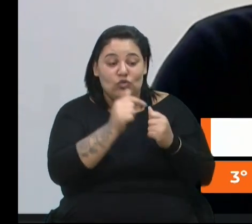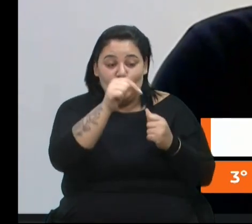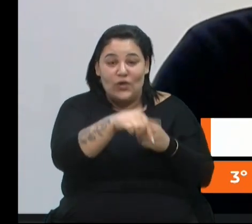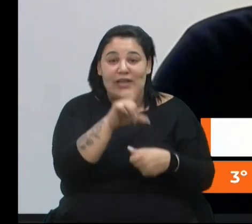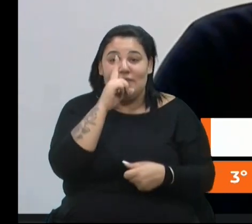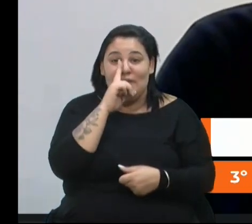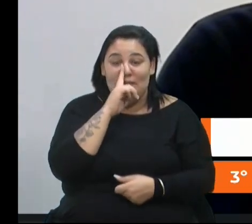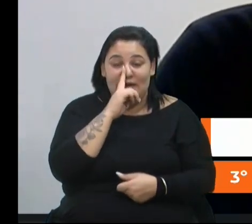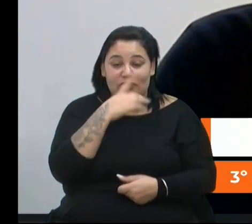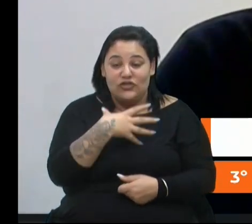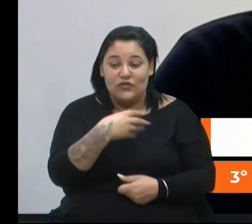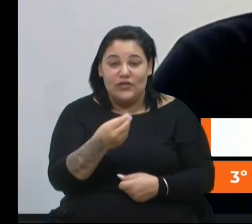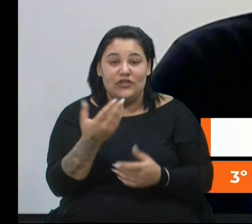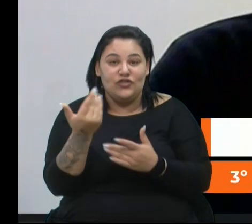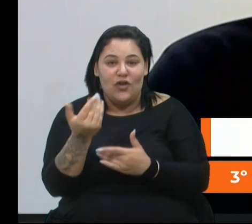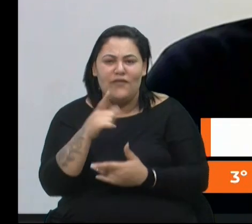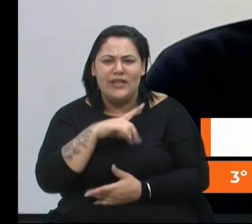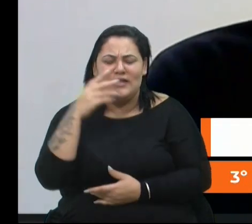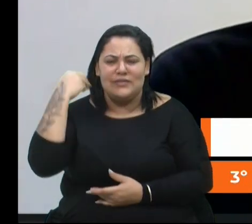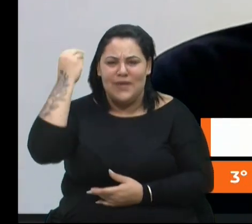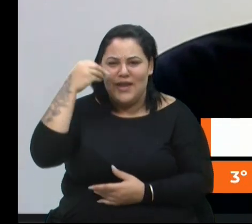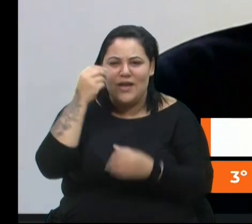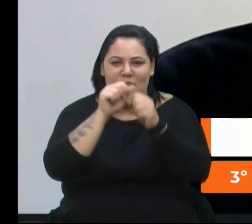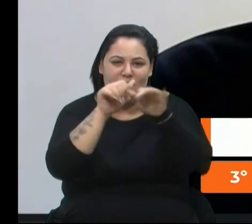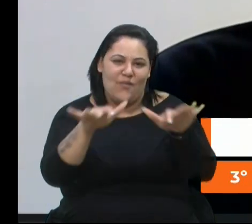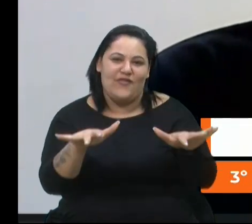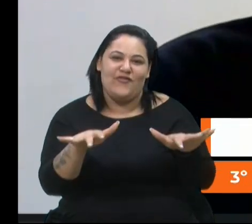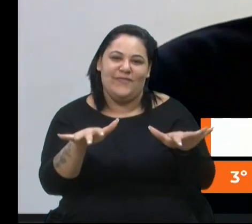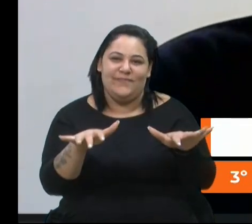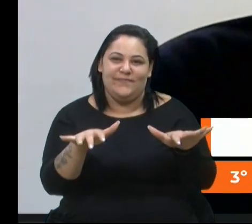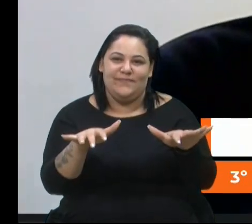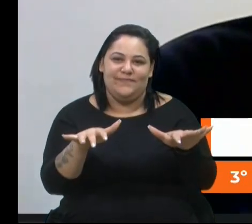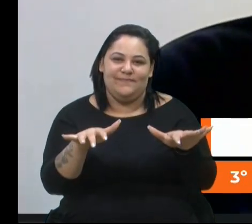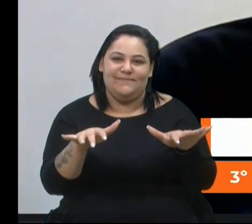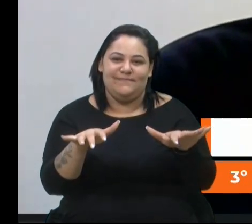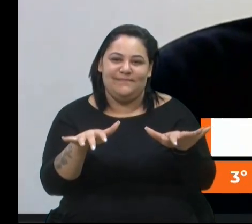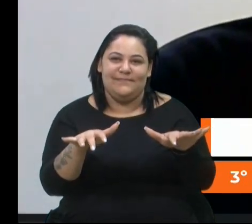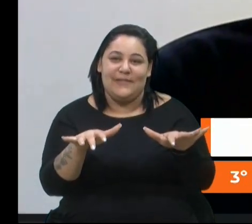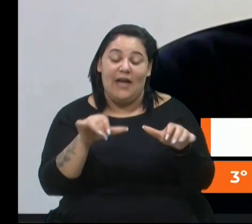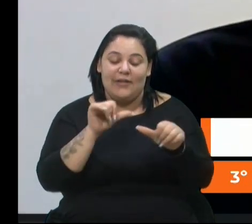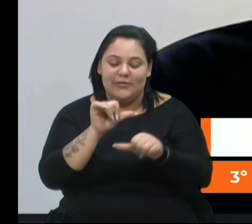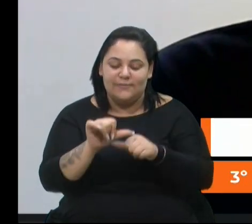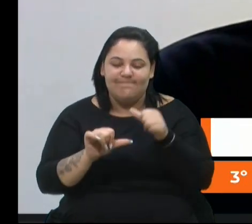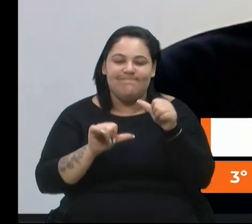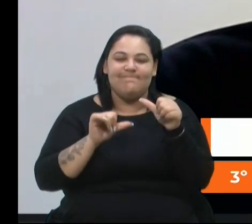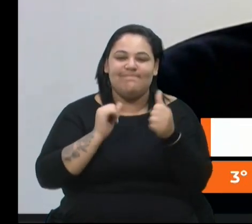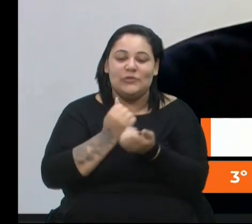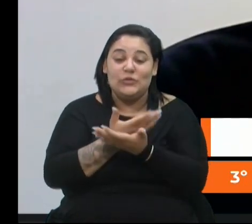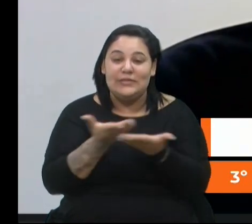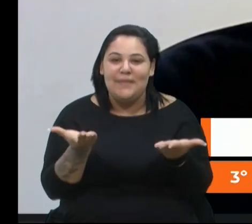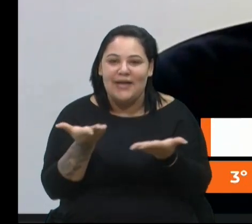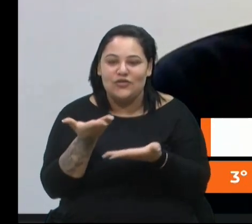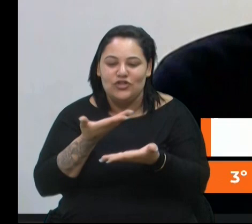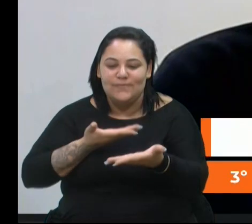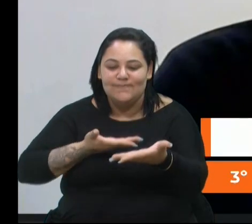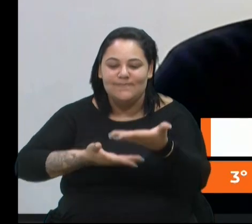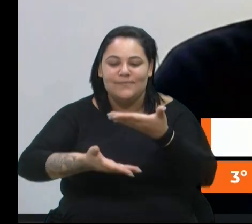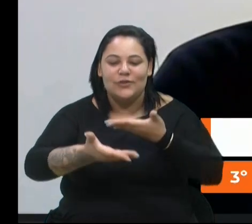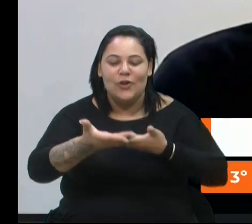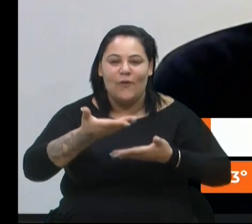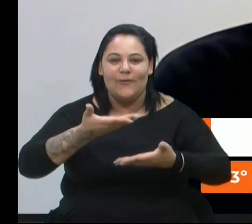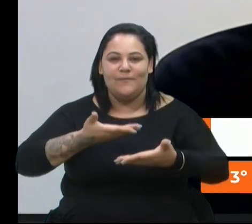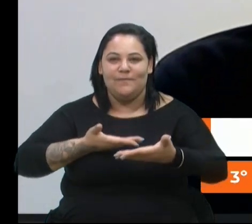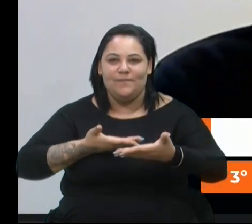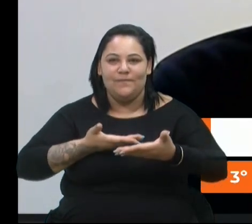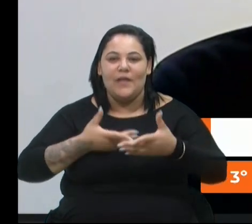mais novos, tenho muita experiência para compartilhar. E aí se torna um espaço de troca. E isso